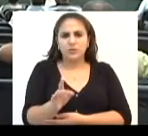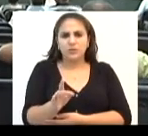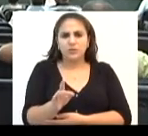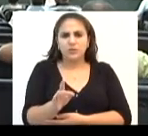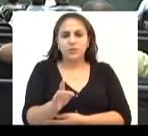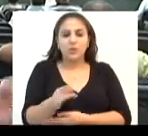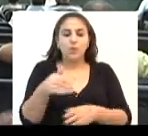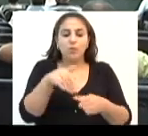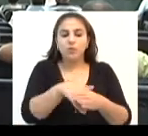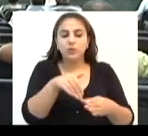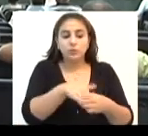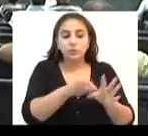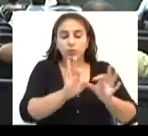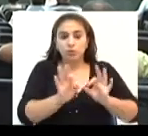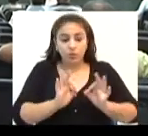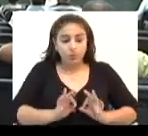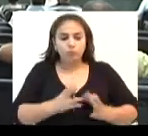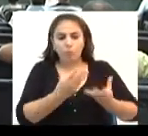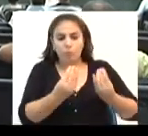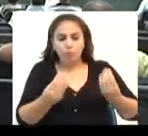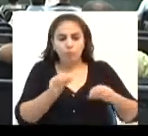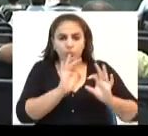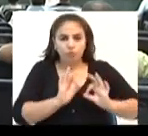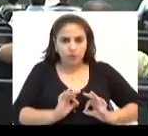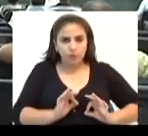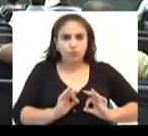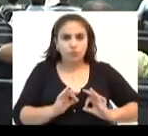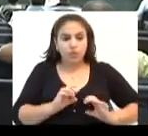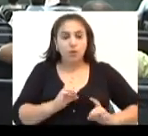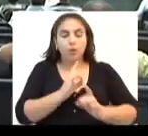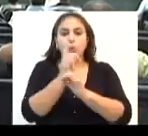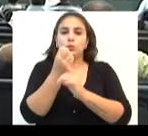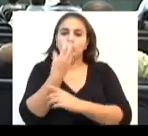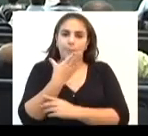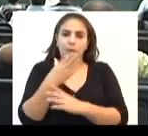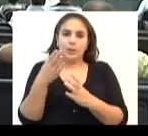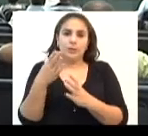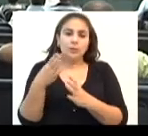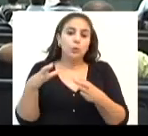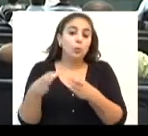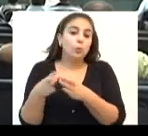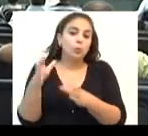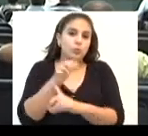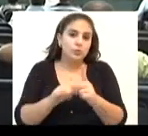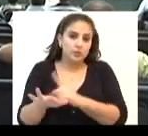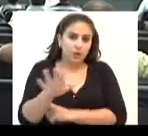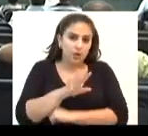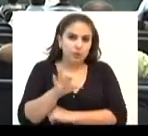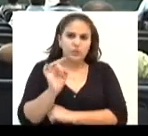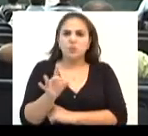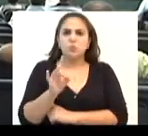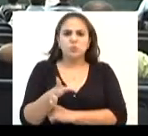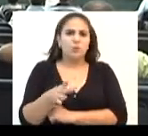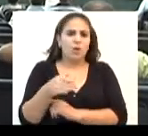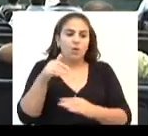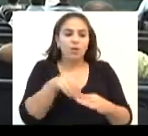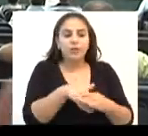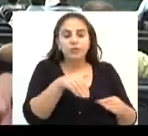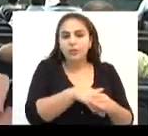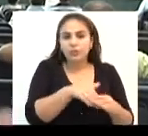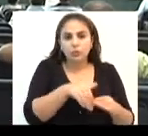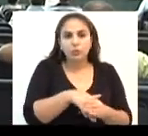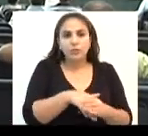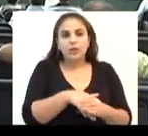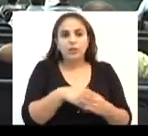uma candidatura com projetos, né, que venham ao encontro do bem coletivo e não uma candidatura comprometida